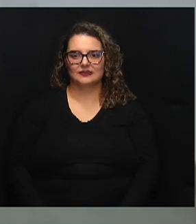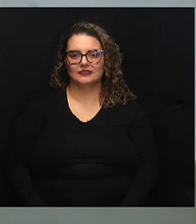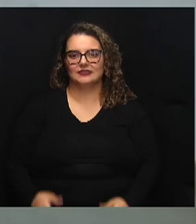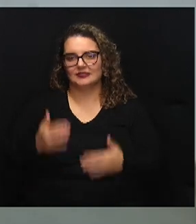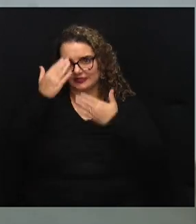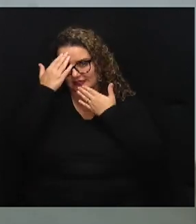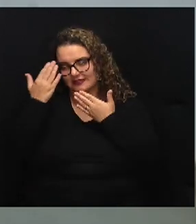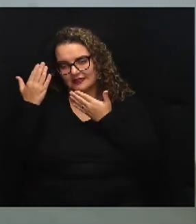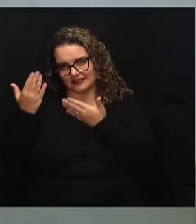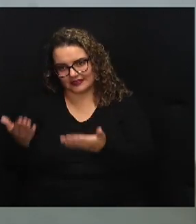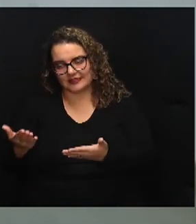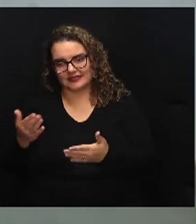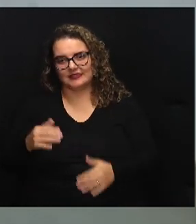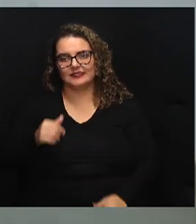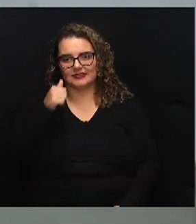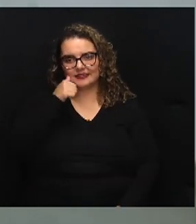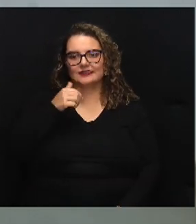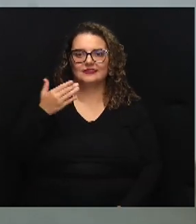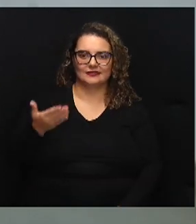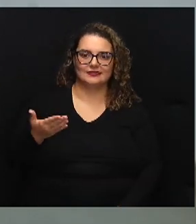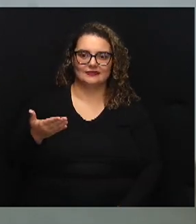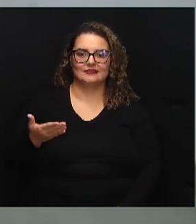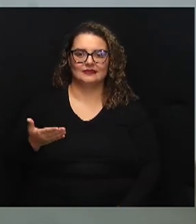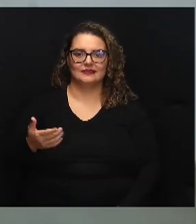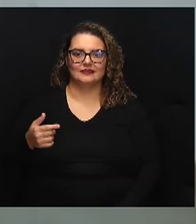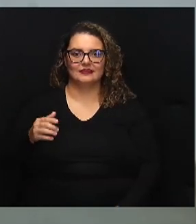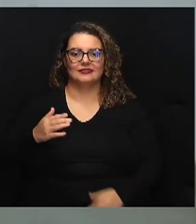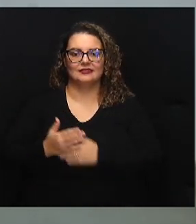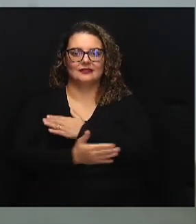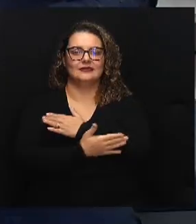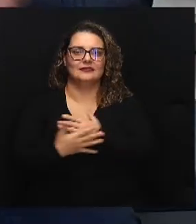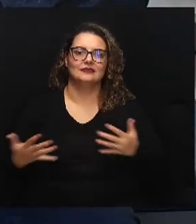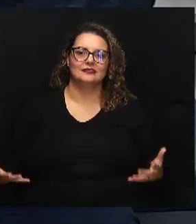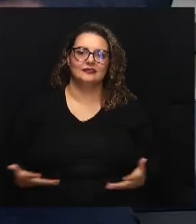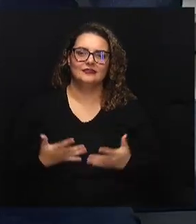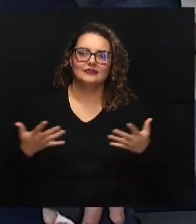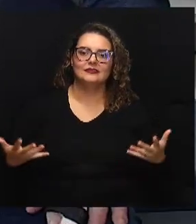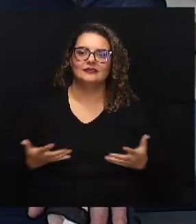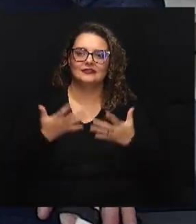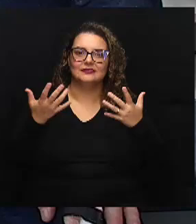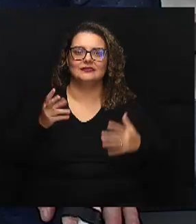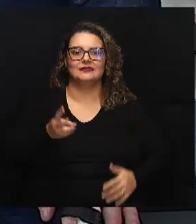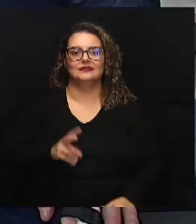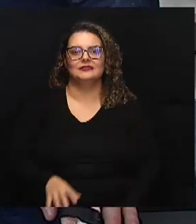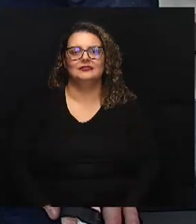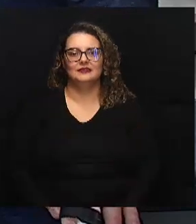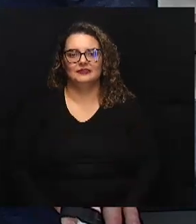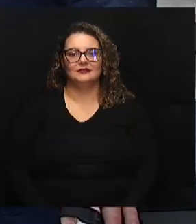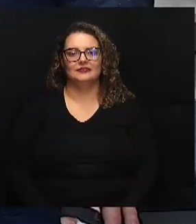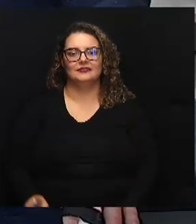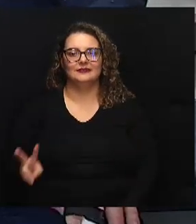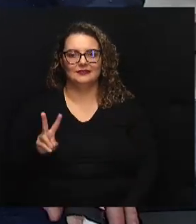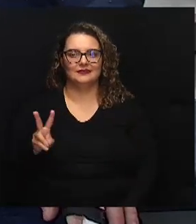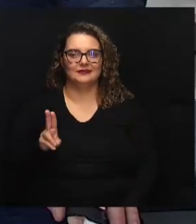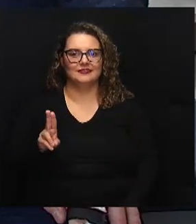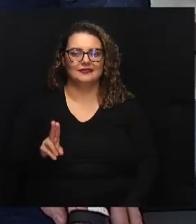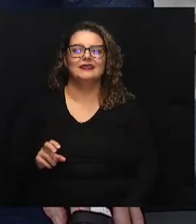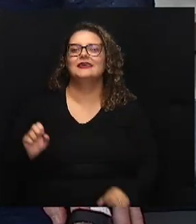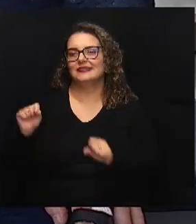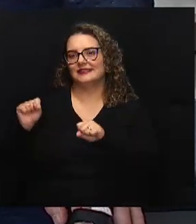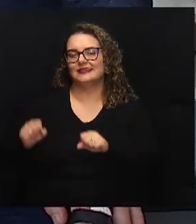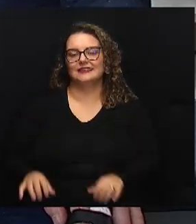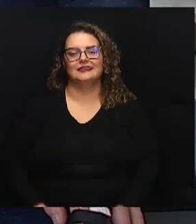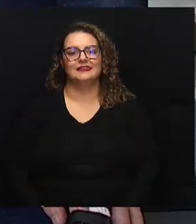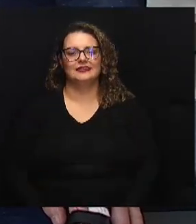ela, ela tem me levado muito em botado para cima, sempre botando para cima. É uma bela dupla, né? Sim. E para